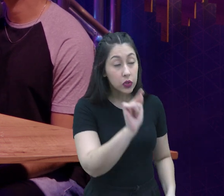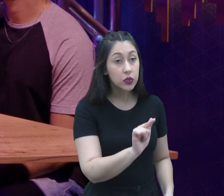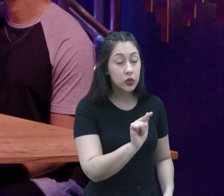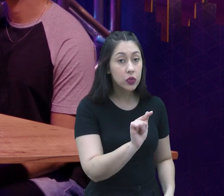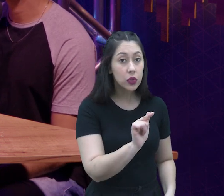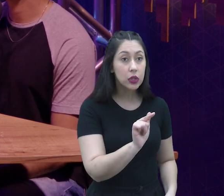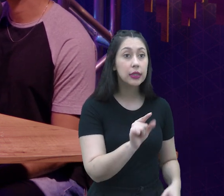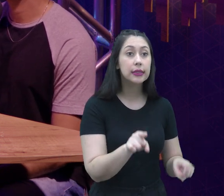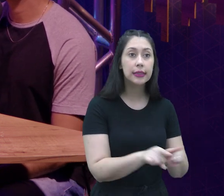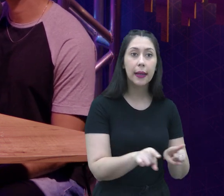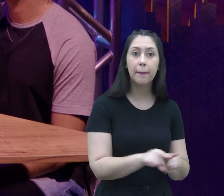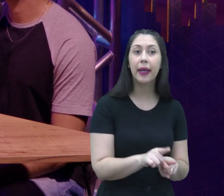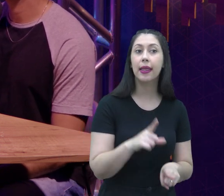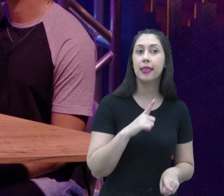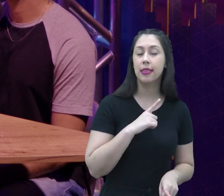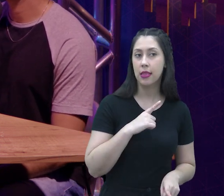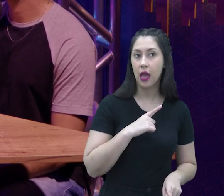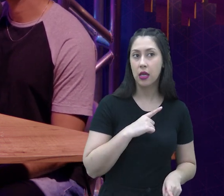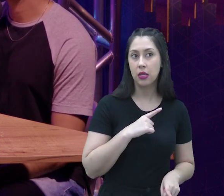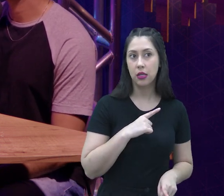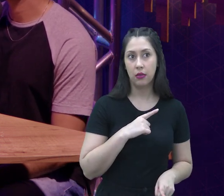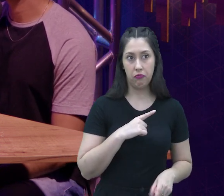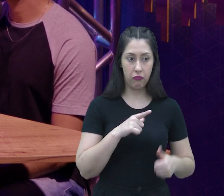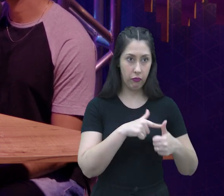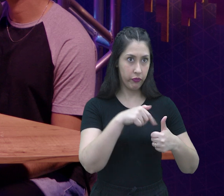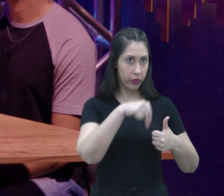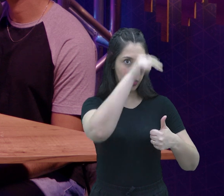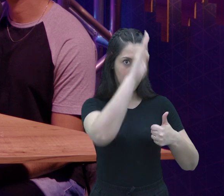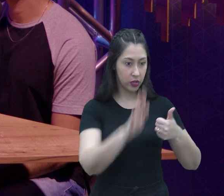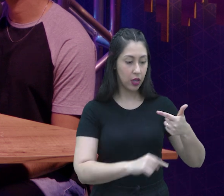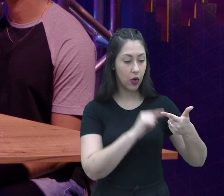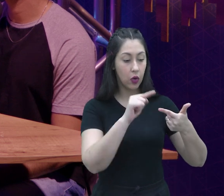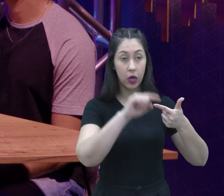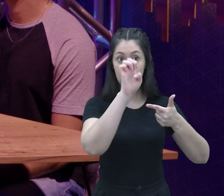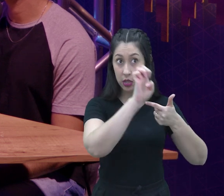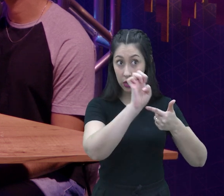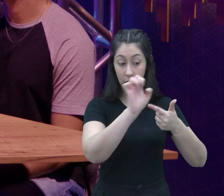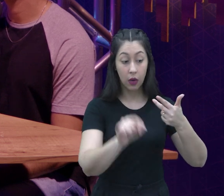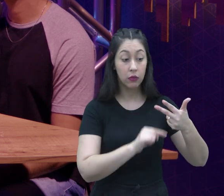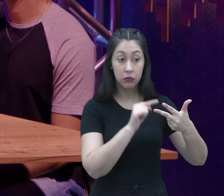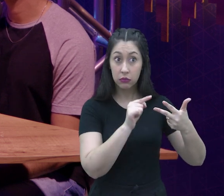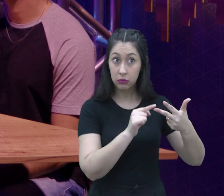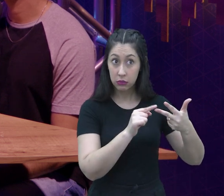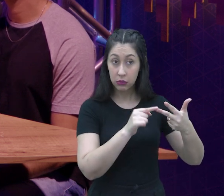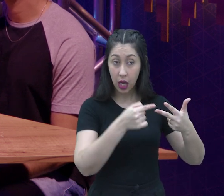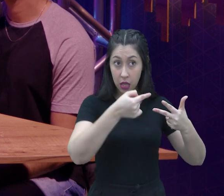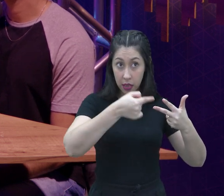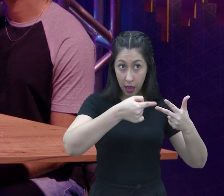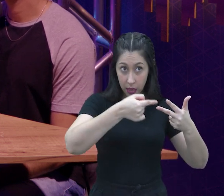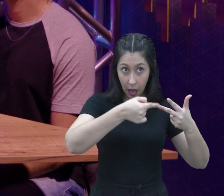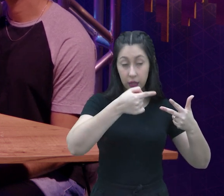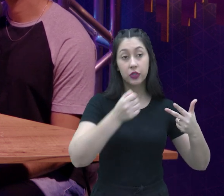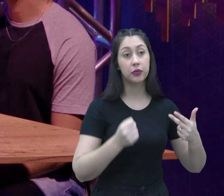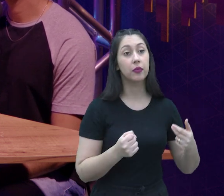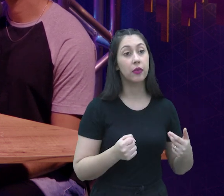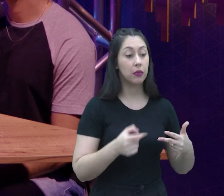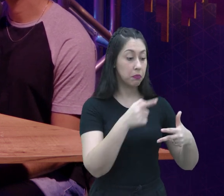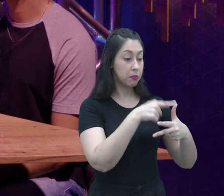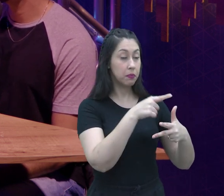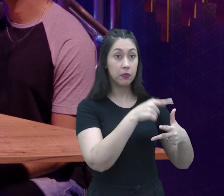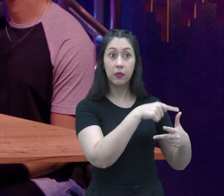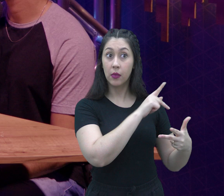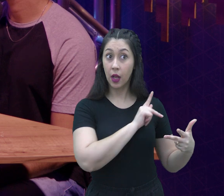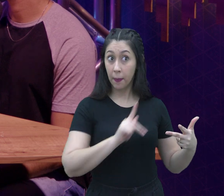o Samu disse, a gente tem o poder executivo a nível nacional, estadual e municipal. Então, se a nível nacional a gente tem